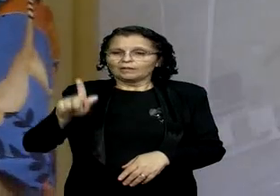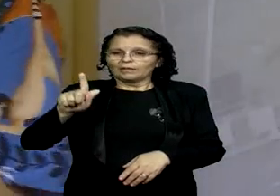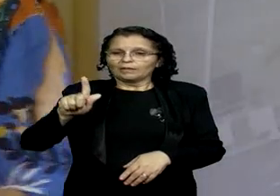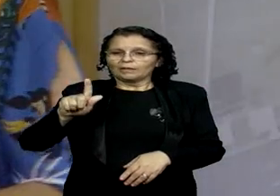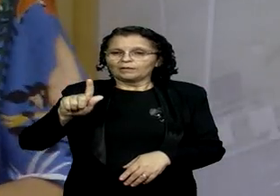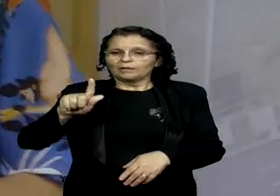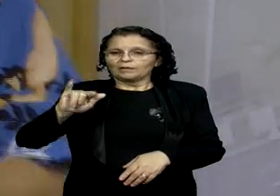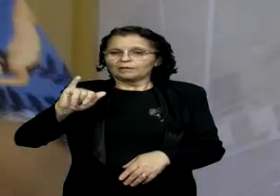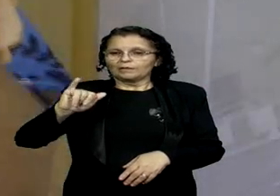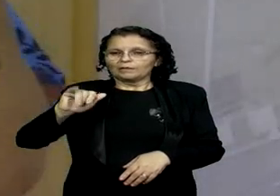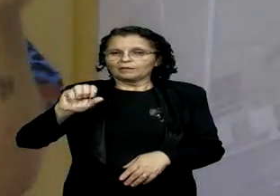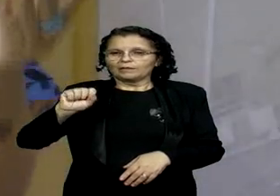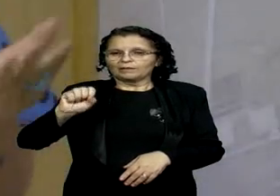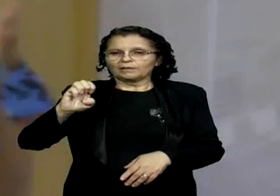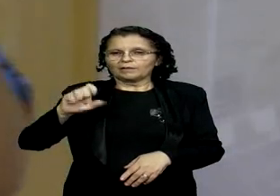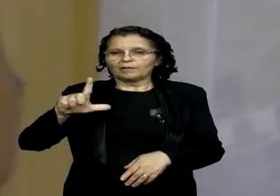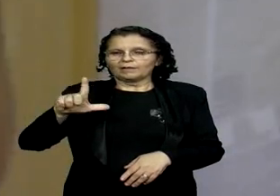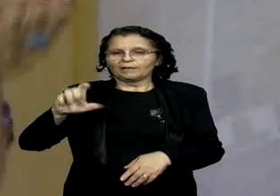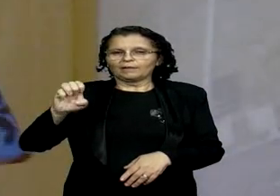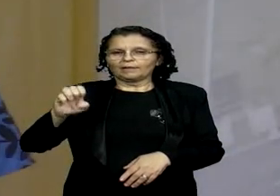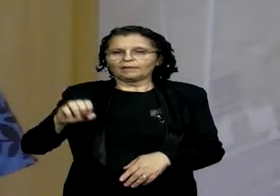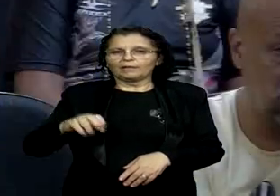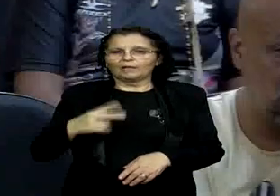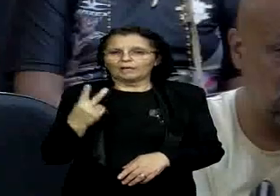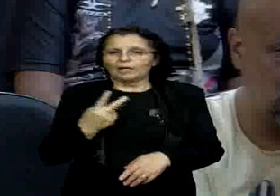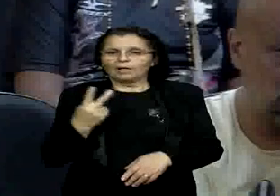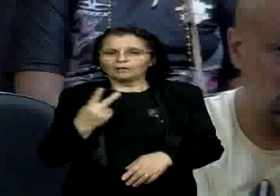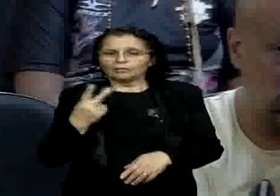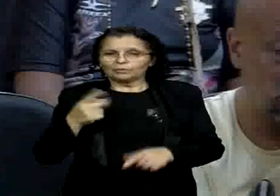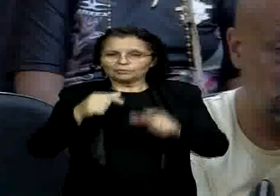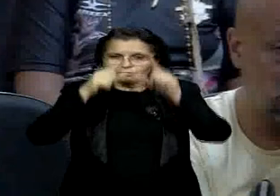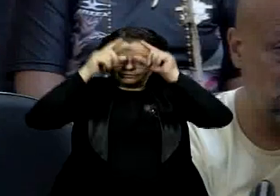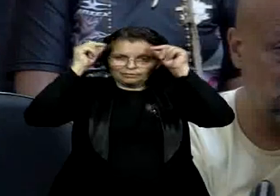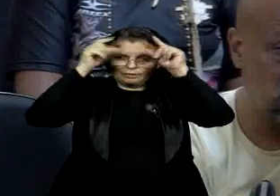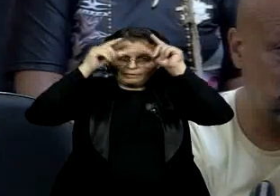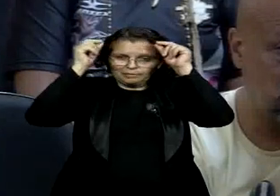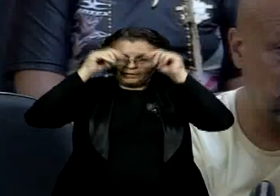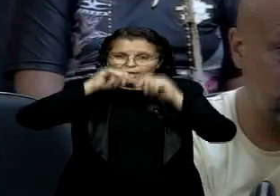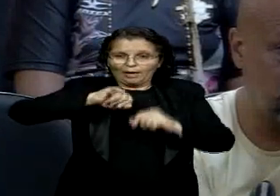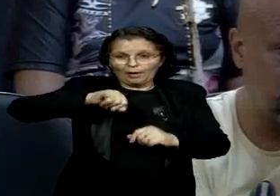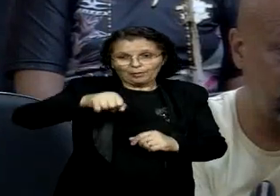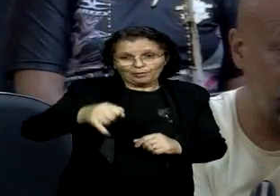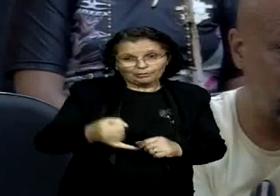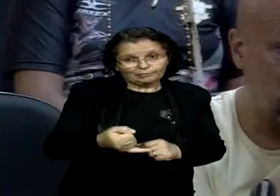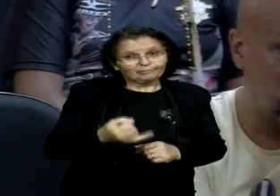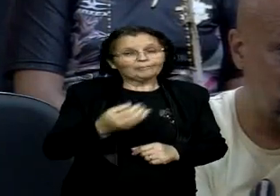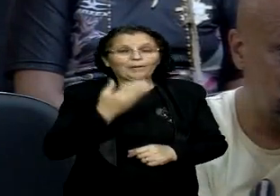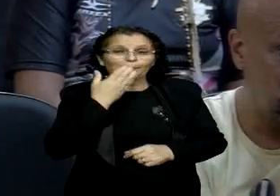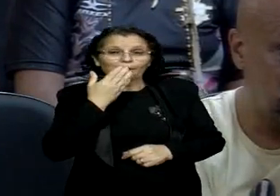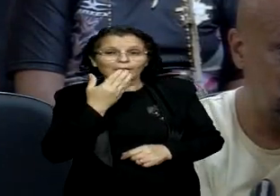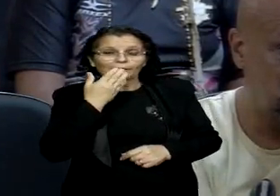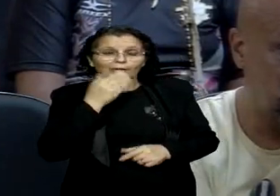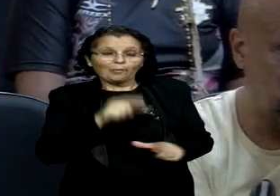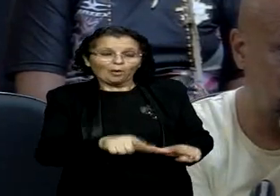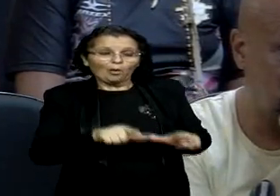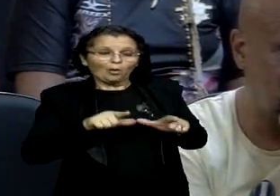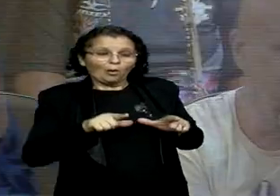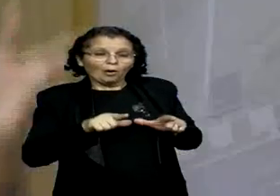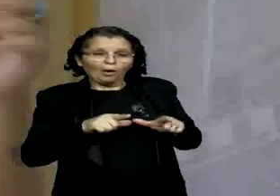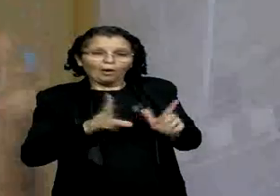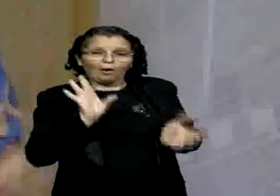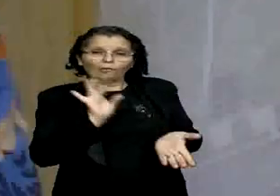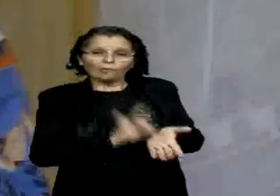dar uma alfinetada, ambas são técnicas em enfermagem. É bom aproveitar e, de repente, pedir o holerite para ver se